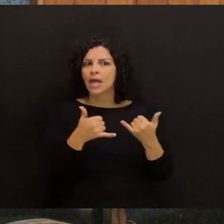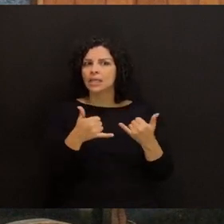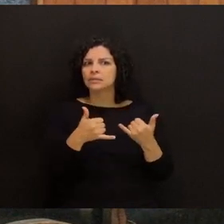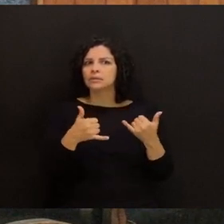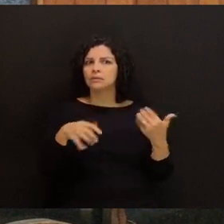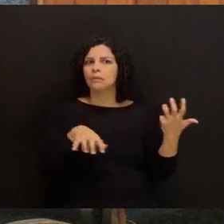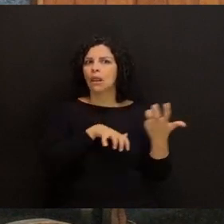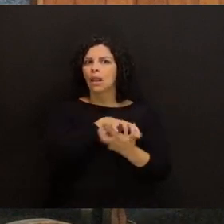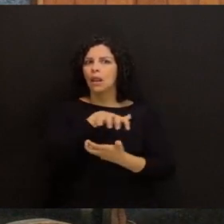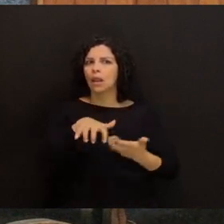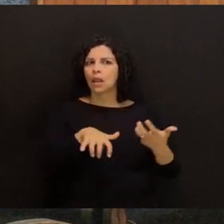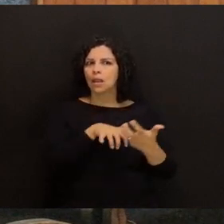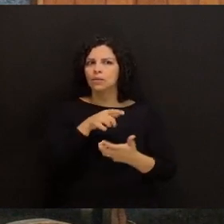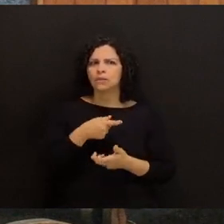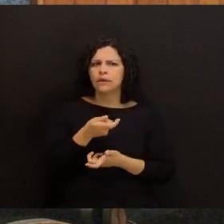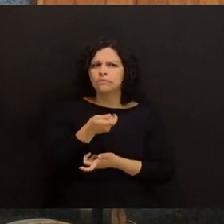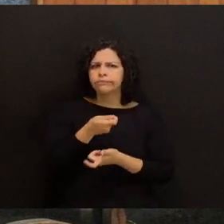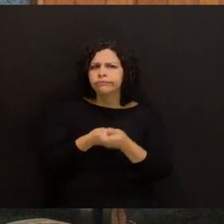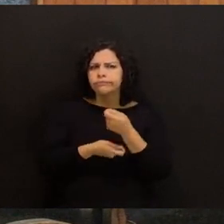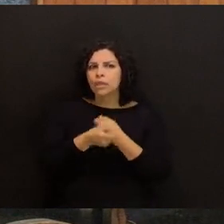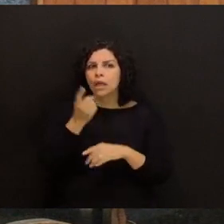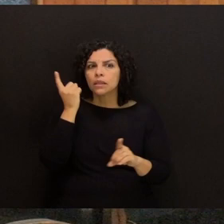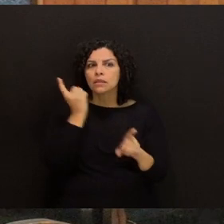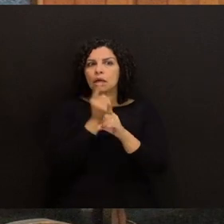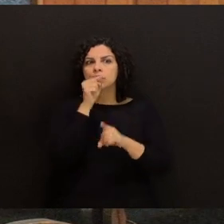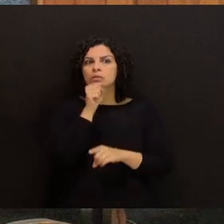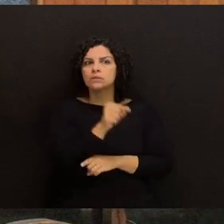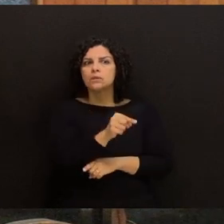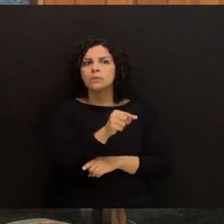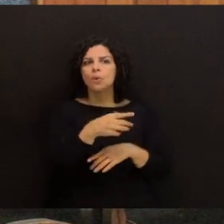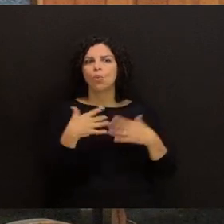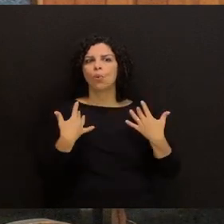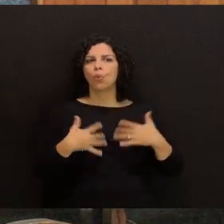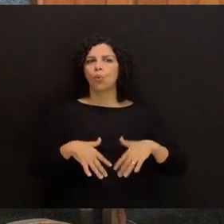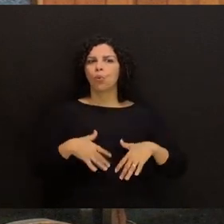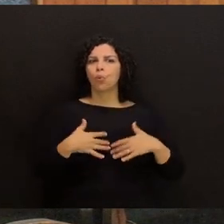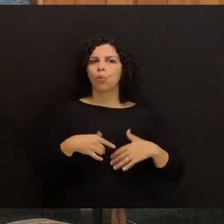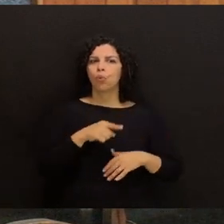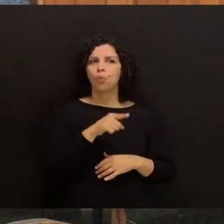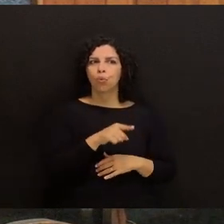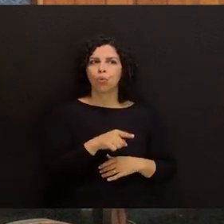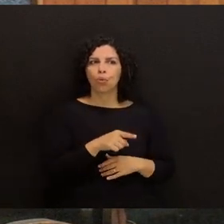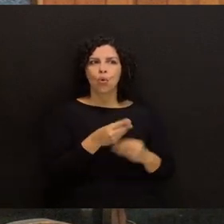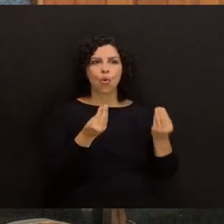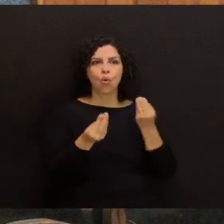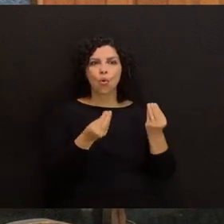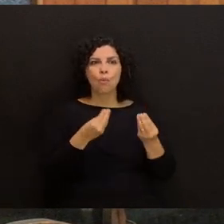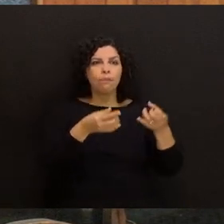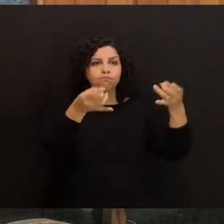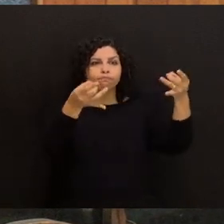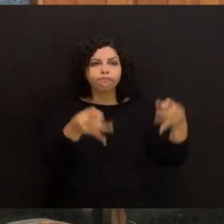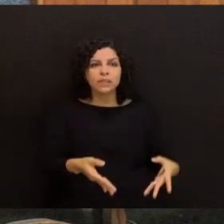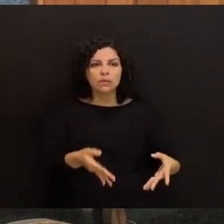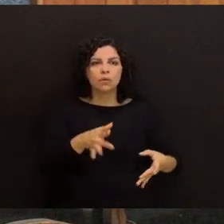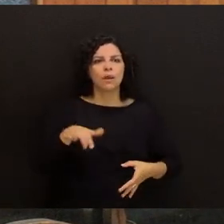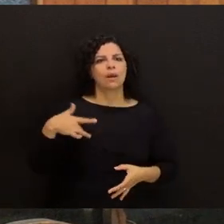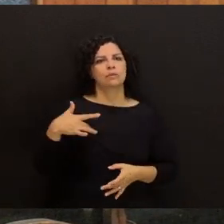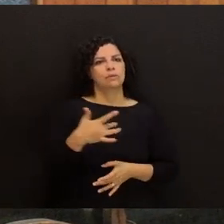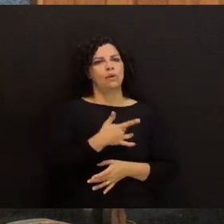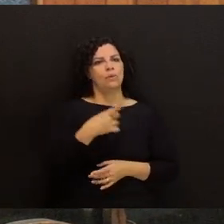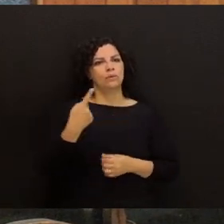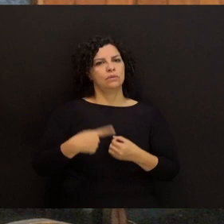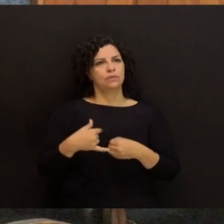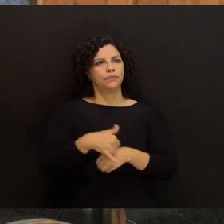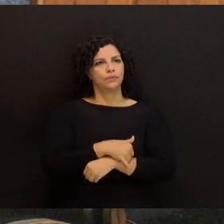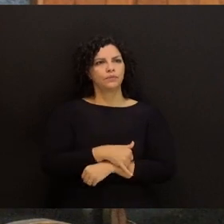corda que a gente começou a puxar e o que a gente viu é um verdadeiro abandono da saúde pública em São José